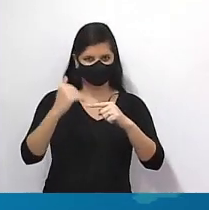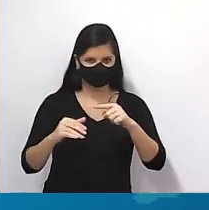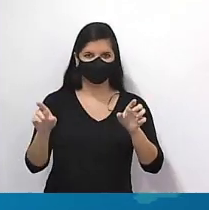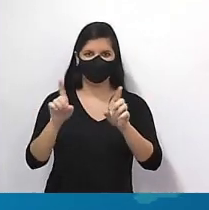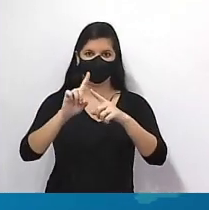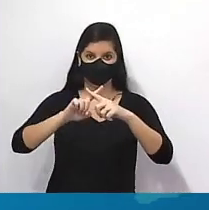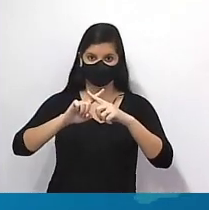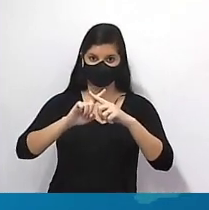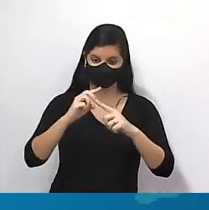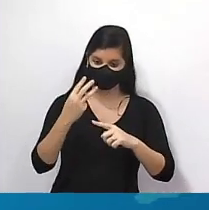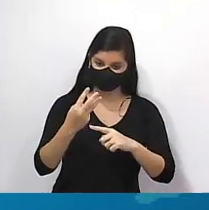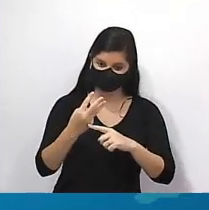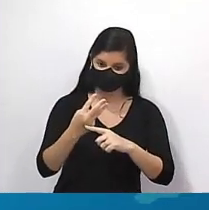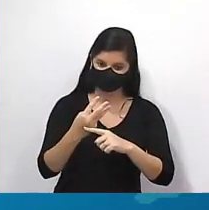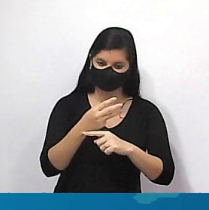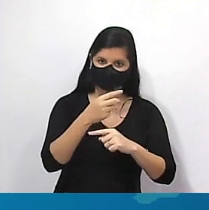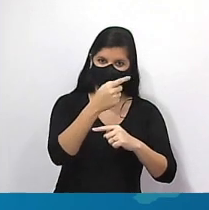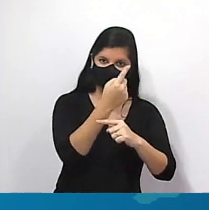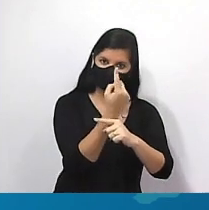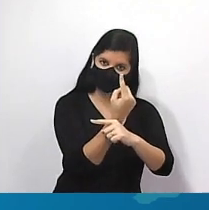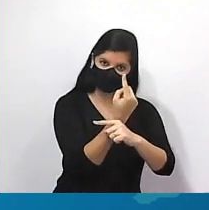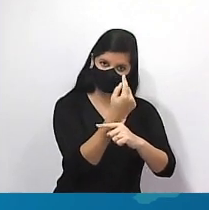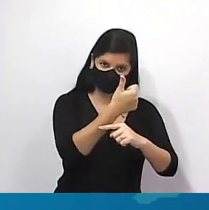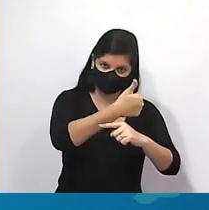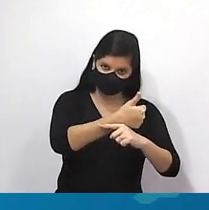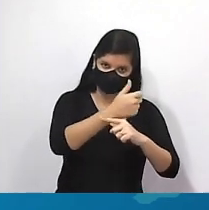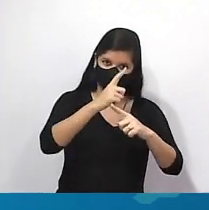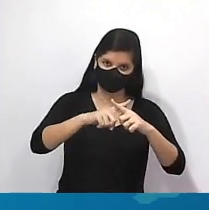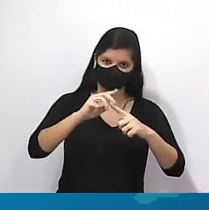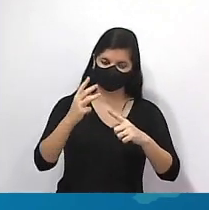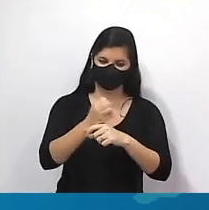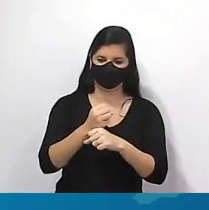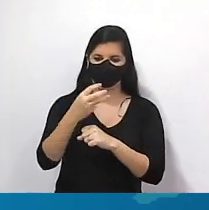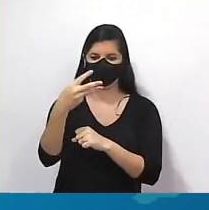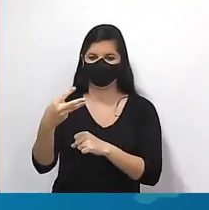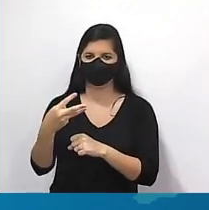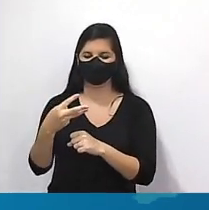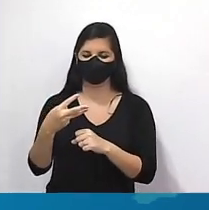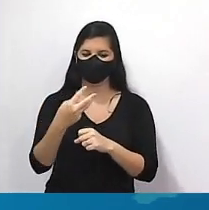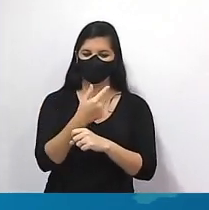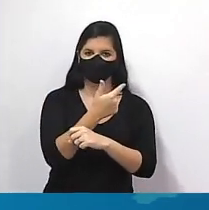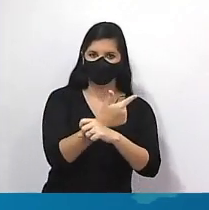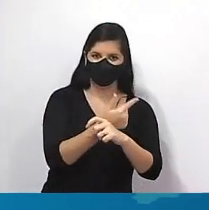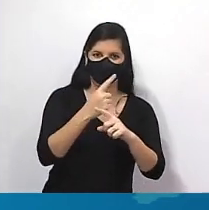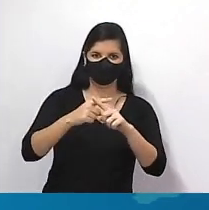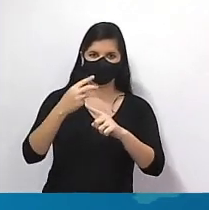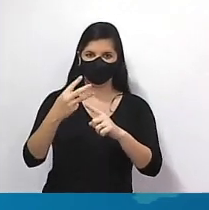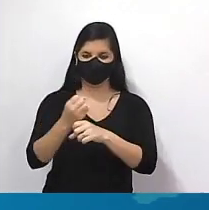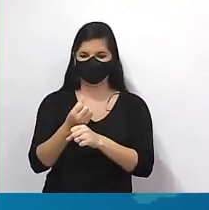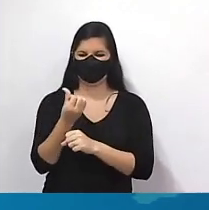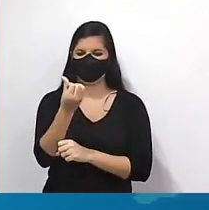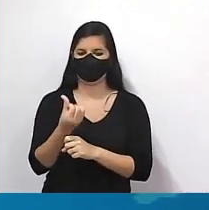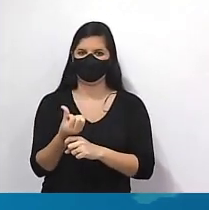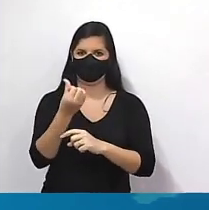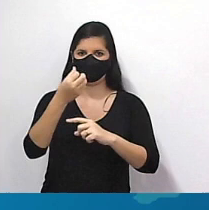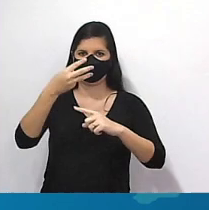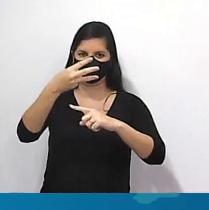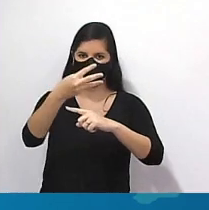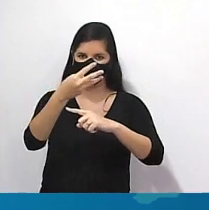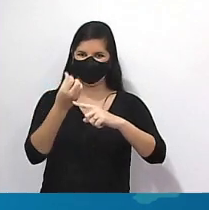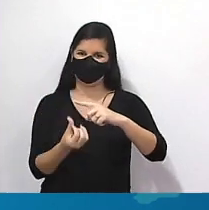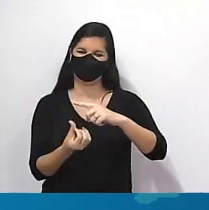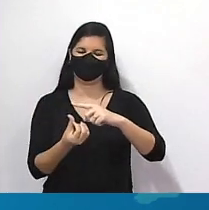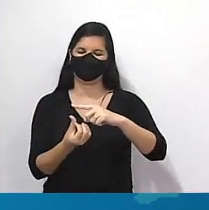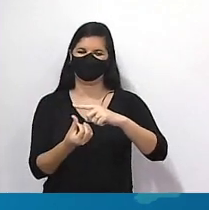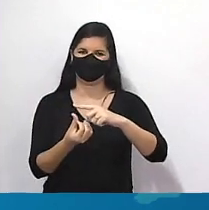Então, 1 vezes 3, 3. 2 vezes 3, 6. A primeira fração, que era 1/2, passou a ser isso